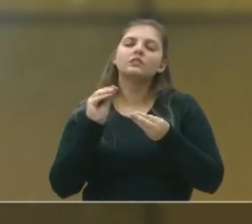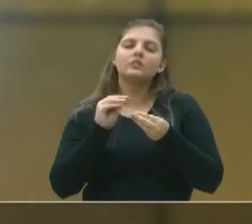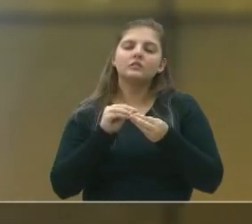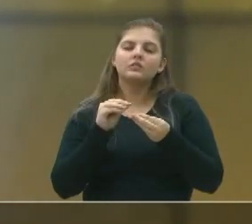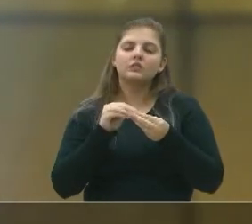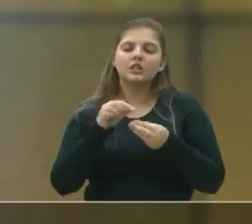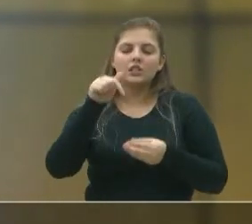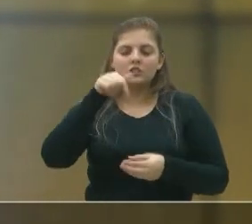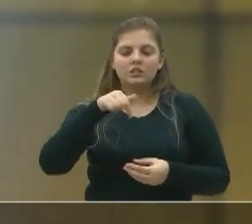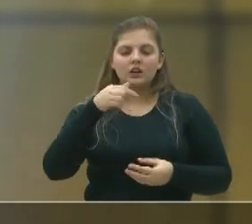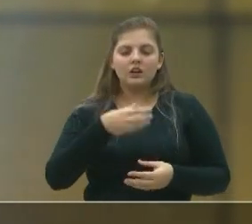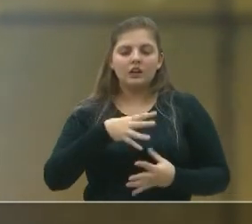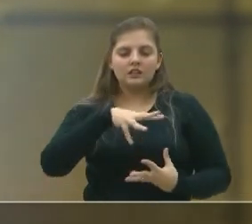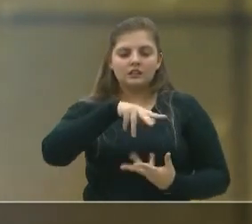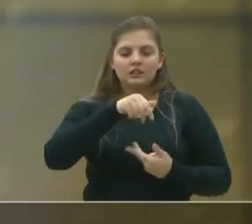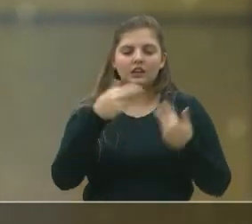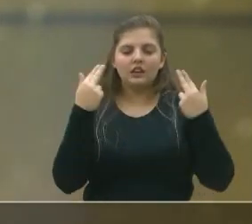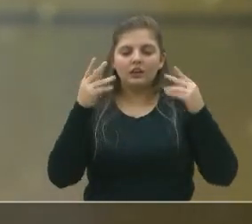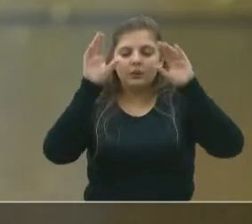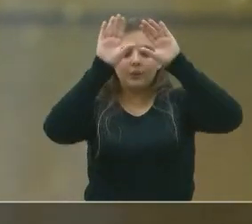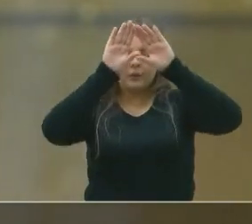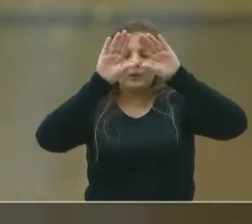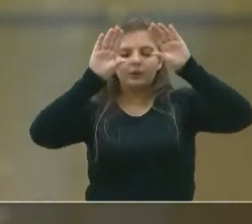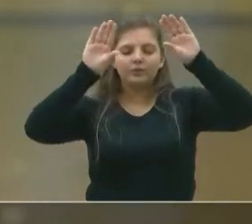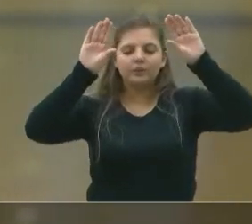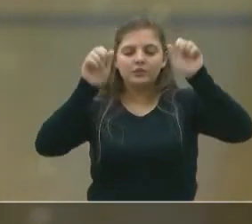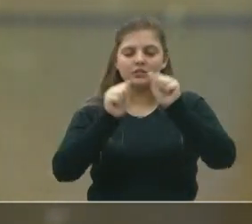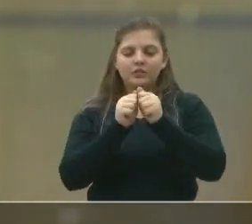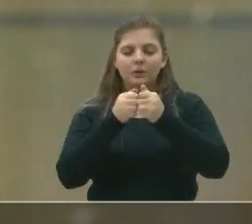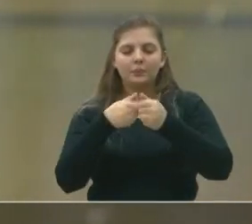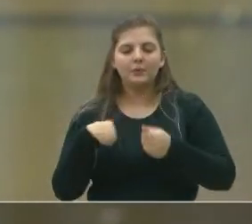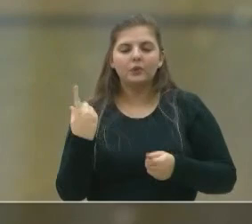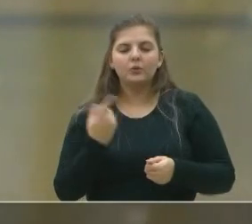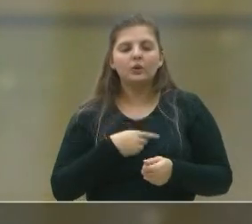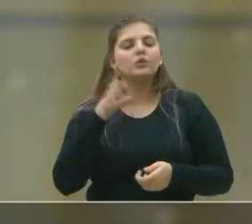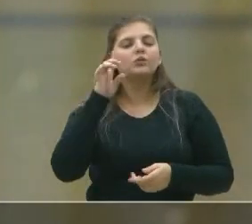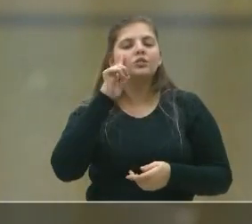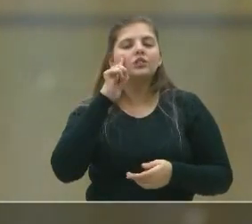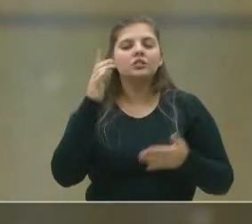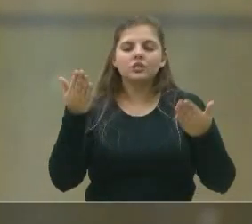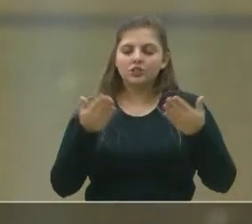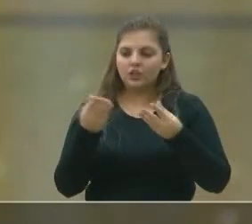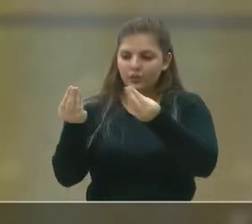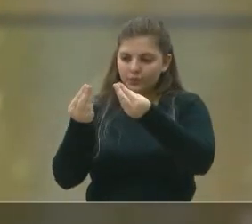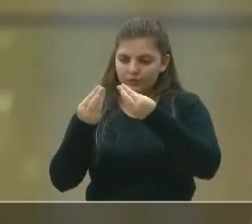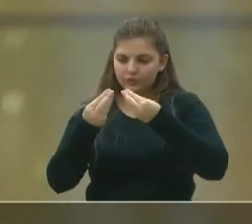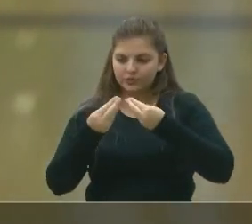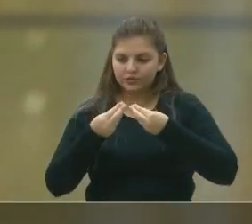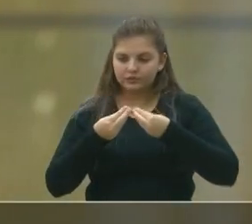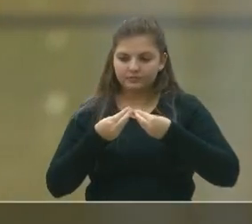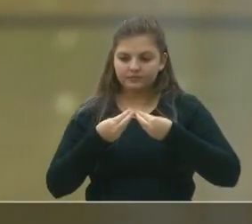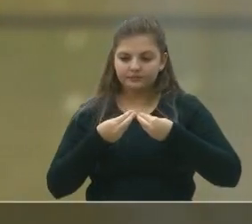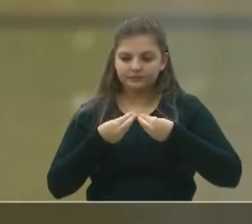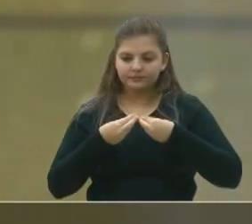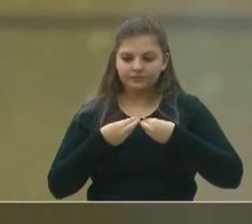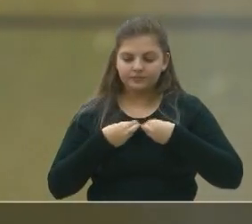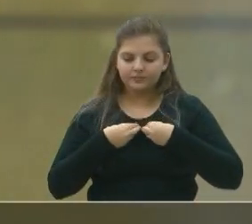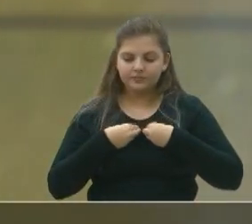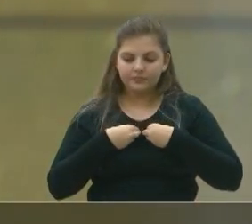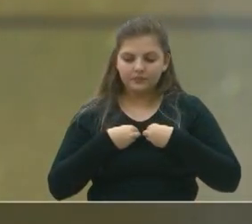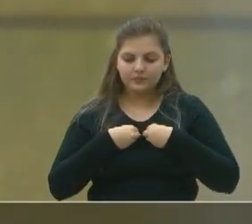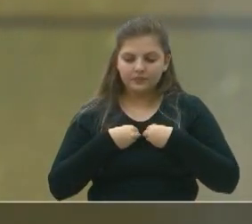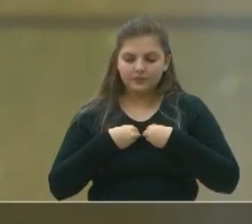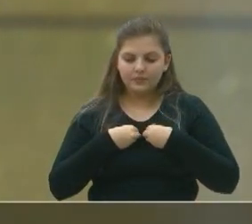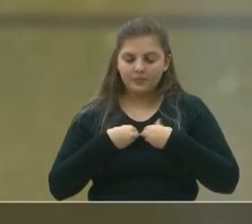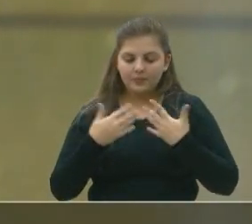o vosso reino. Seja feita a vossa vontade, assim na terra como no céu. O